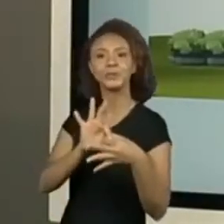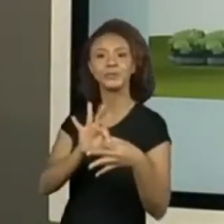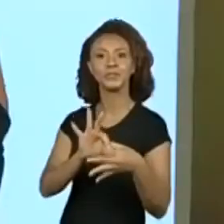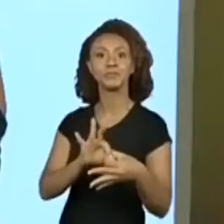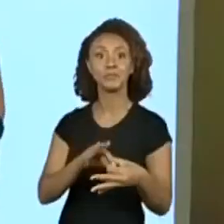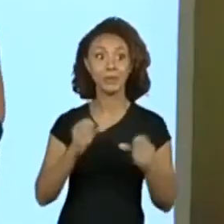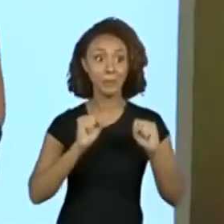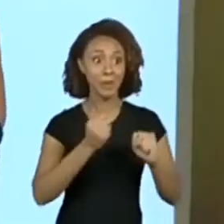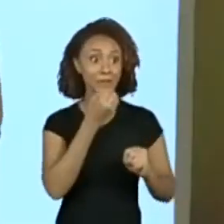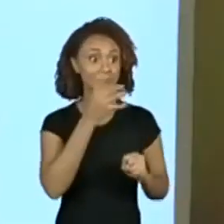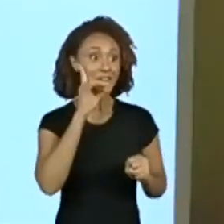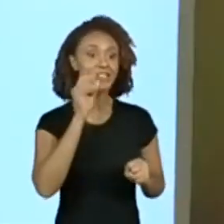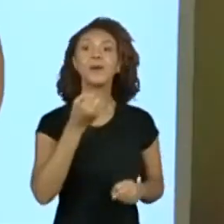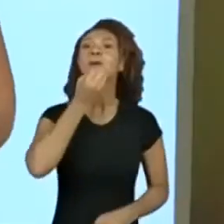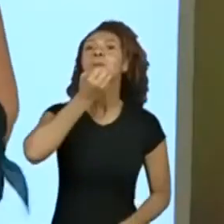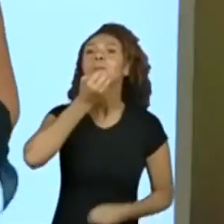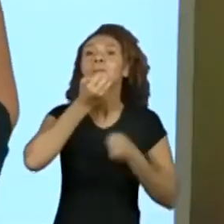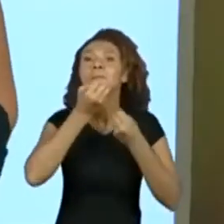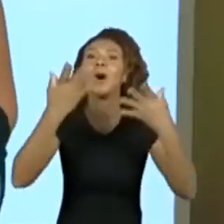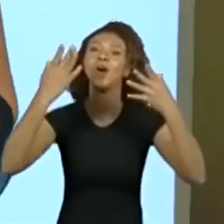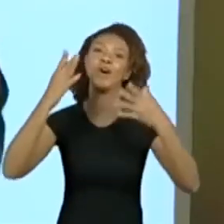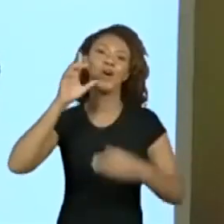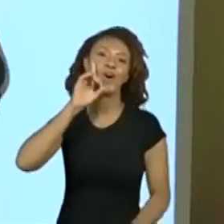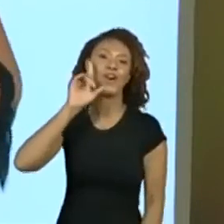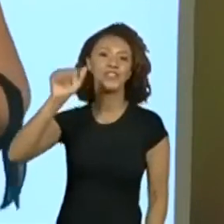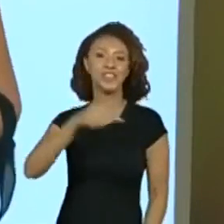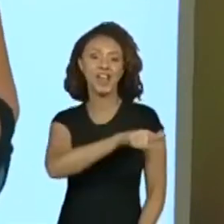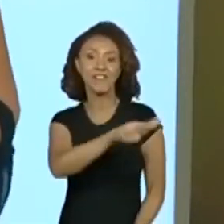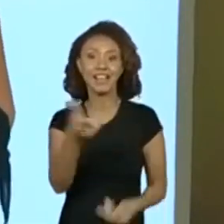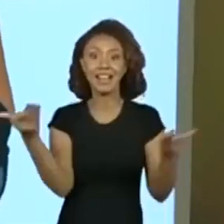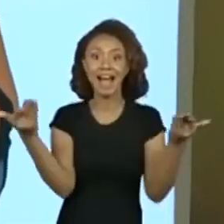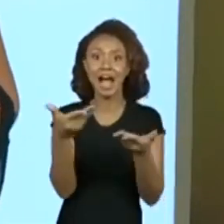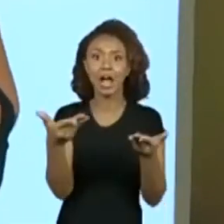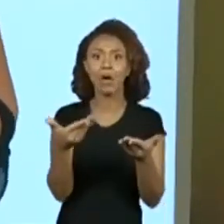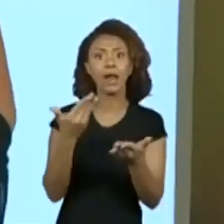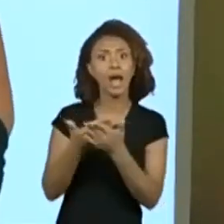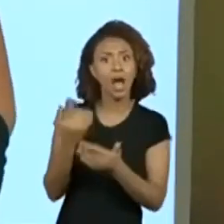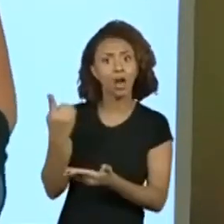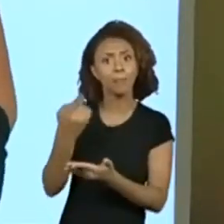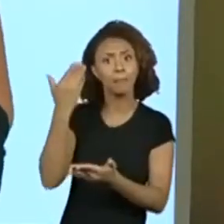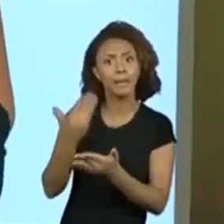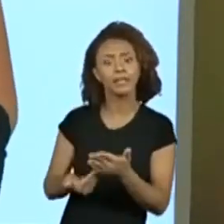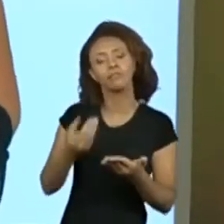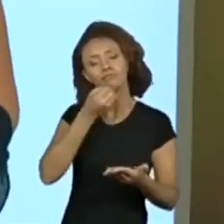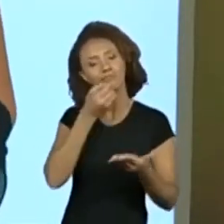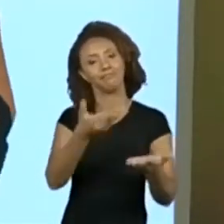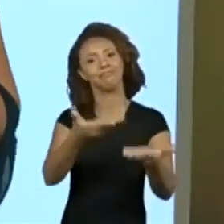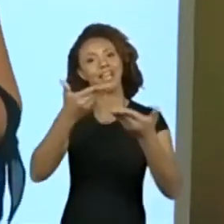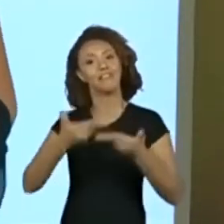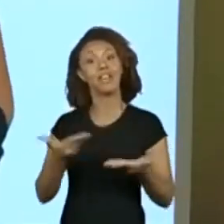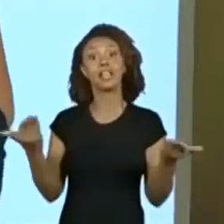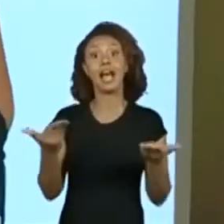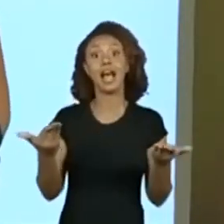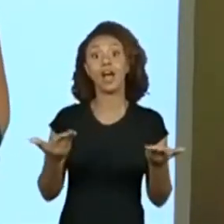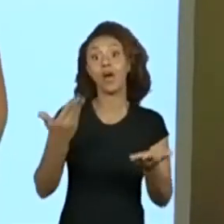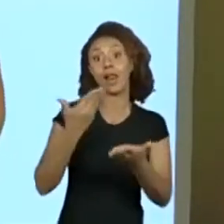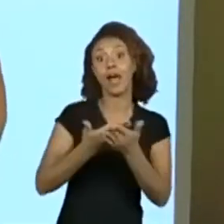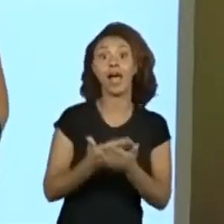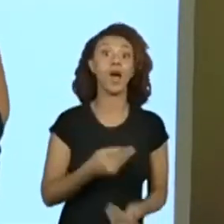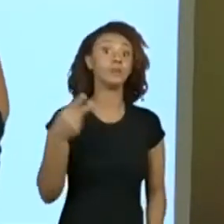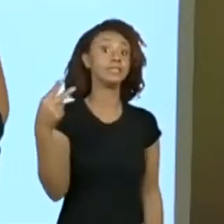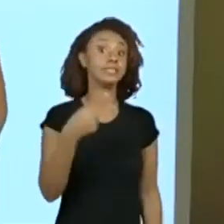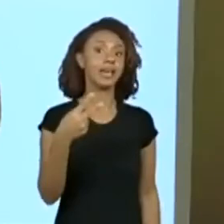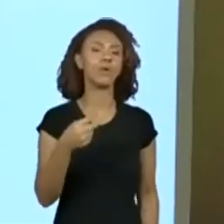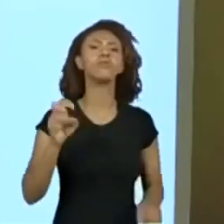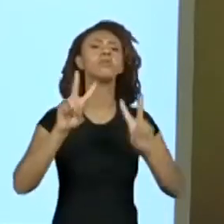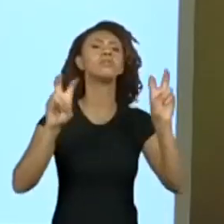dar um oi para eles? Bom dia para quem está chegando agora, perdeu a primeira aula, seja bem-vindo. Agora vamos curtir o segundo momento da nossa aula de